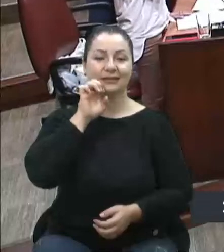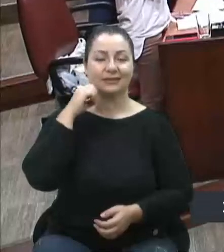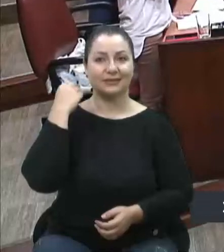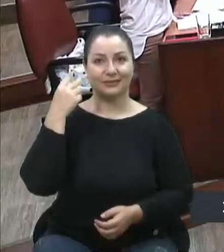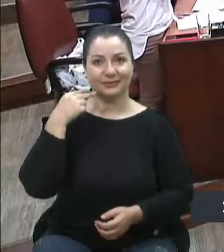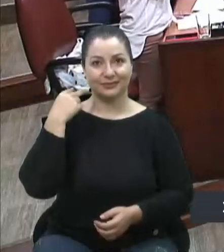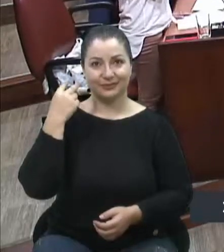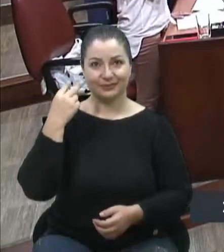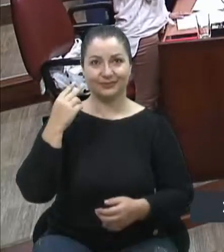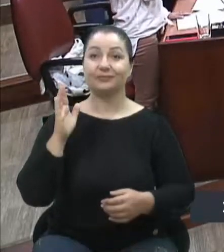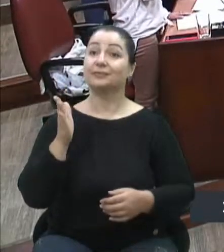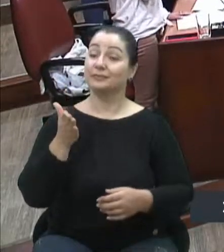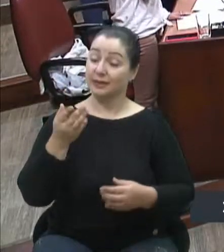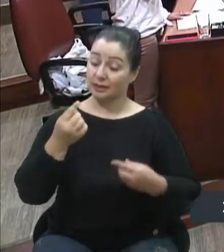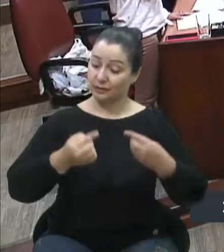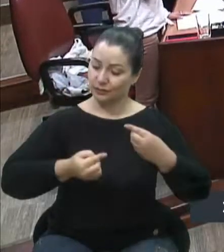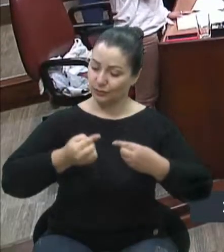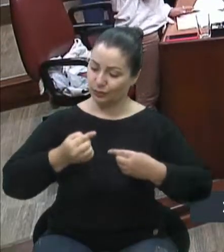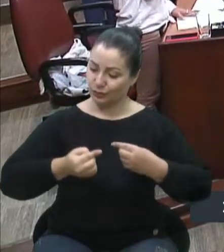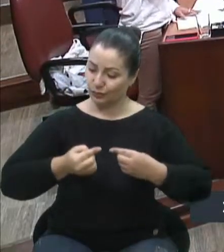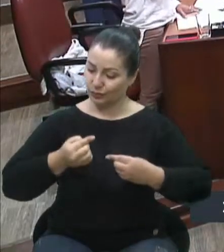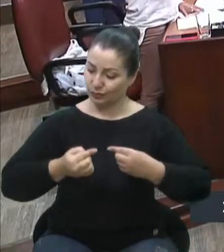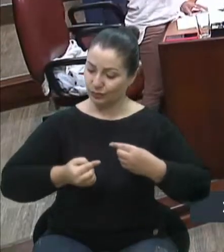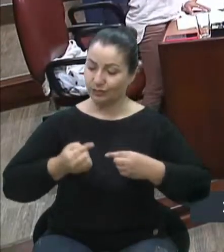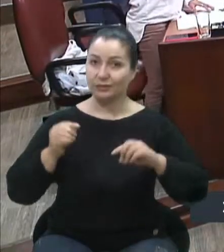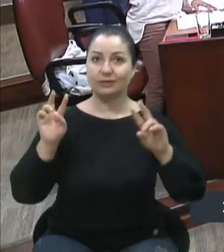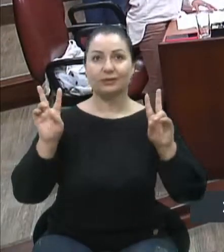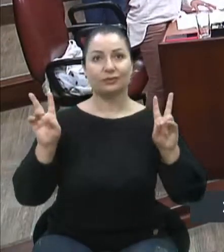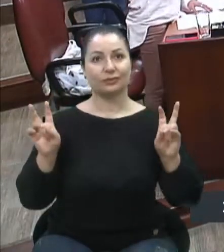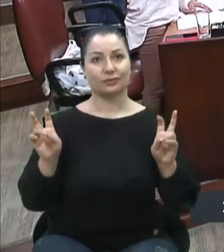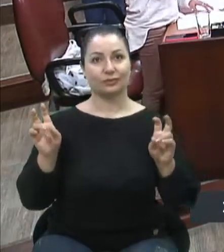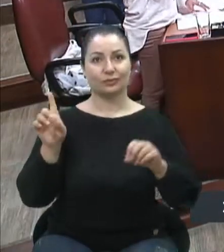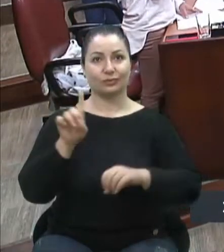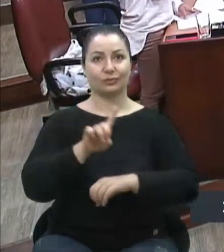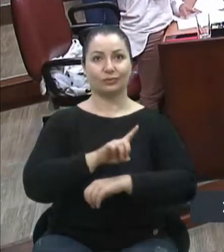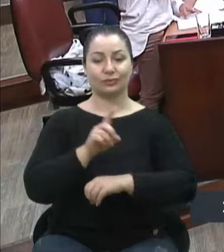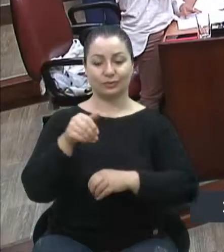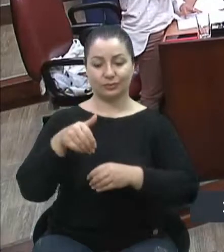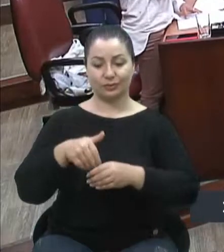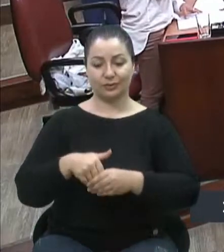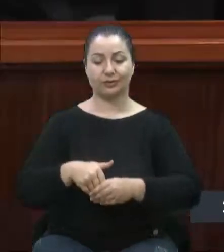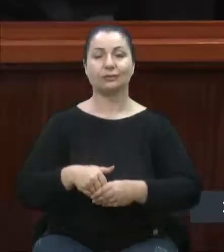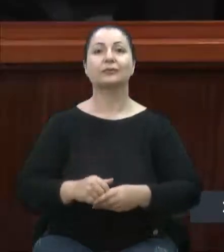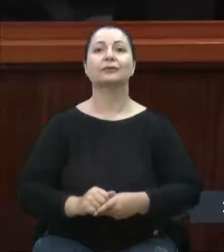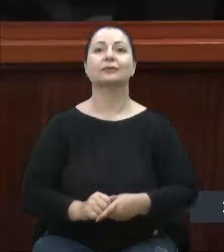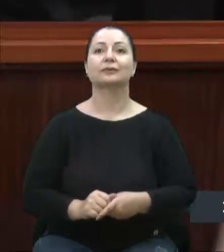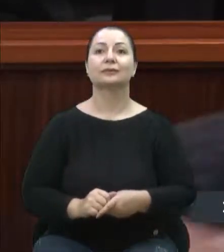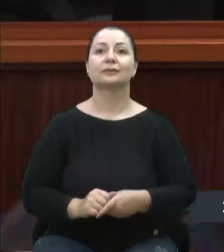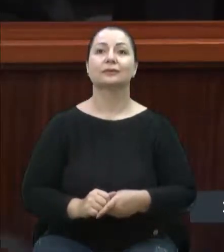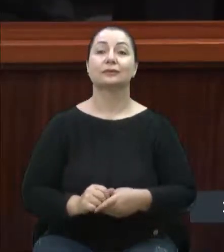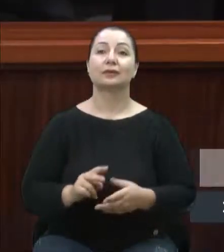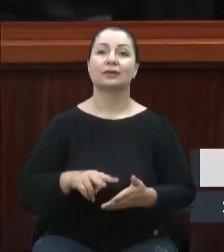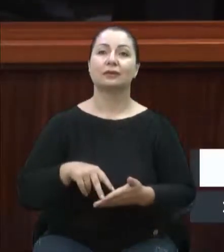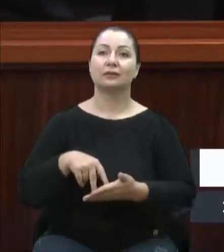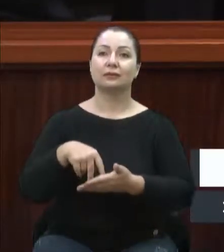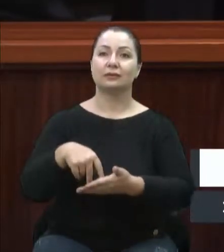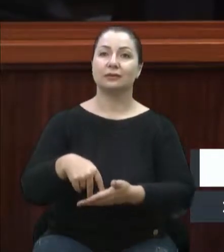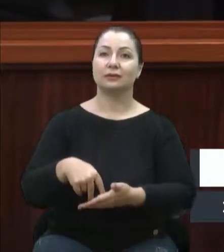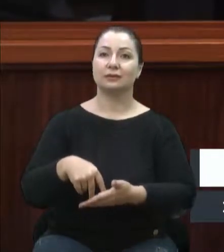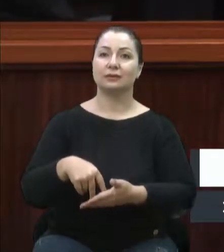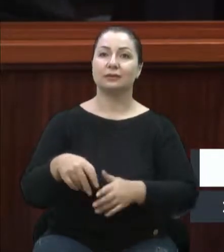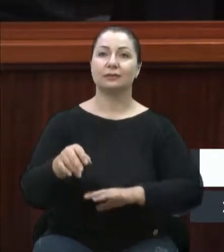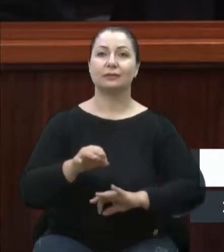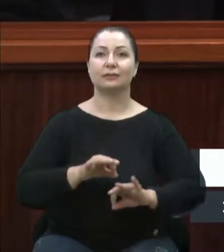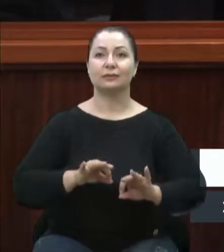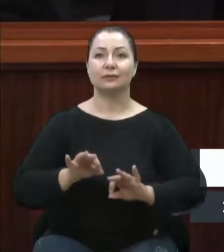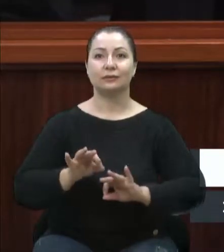Nós já discutimos este tema no dia em que votamos a moção em defesa deste projeto, para que